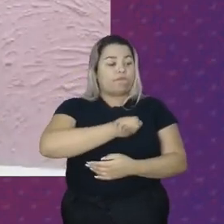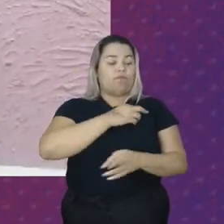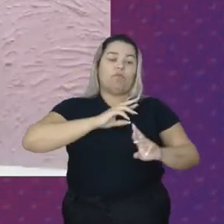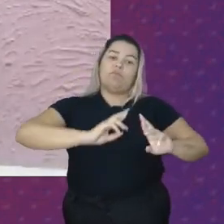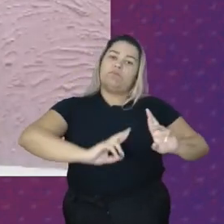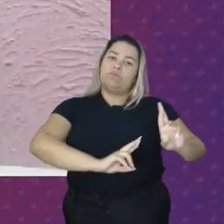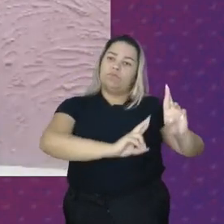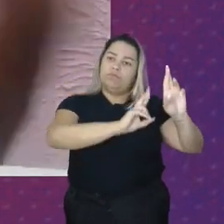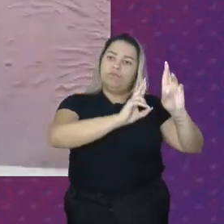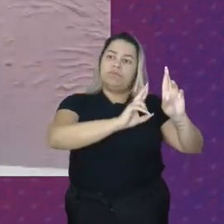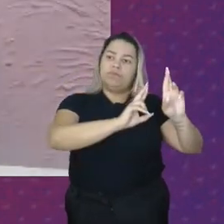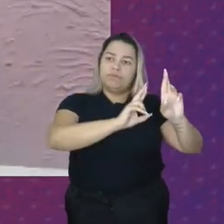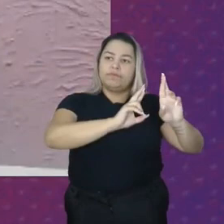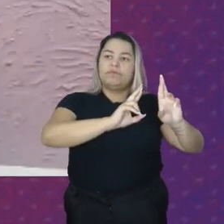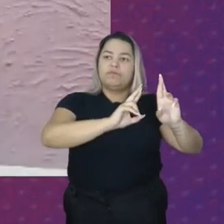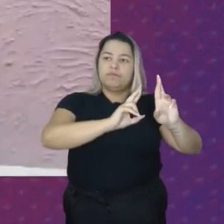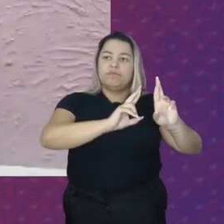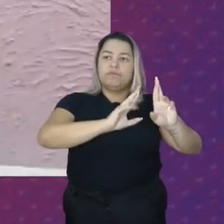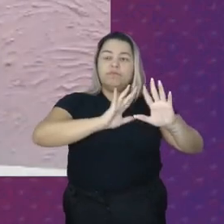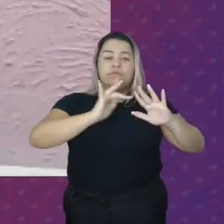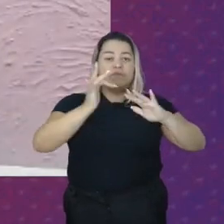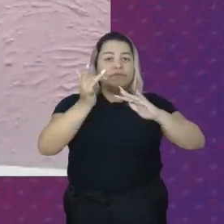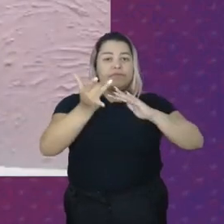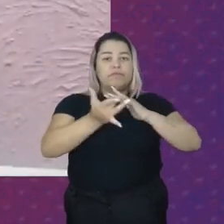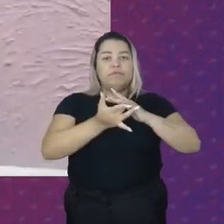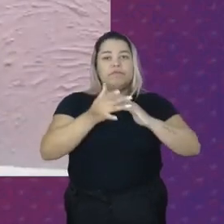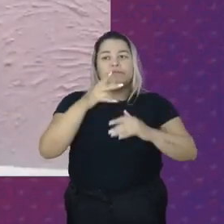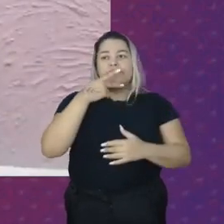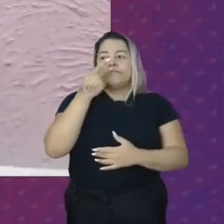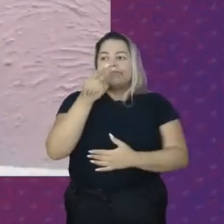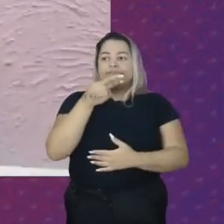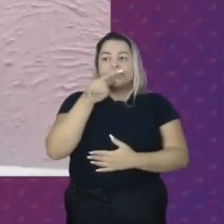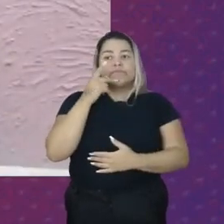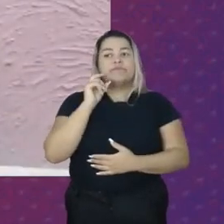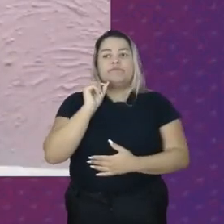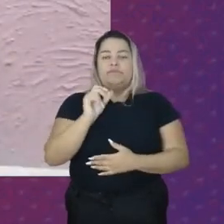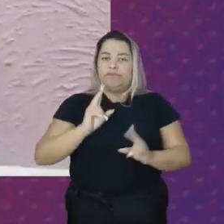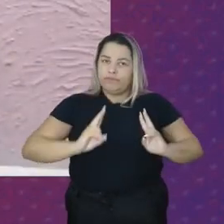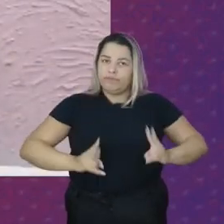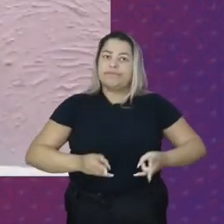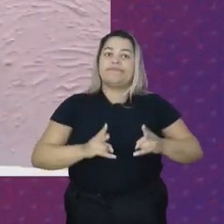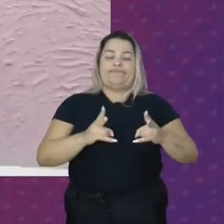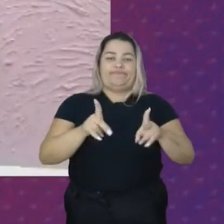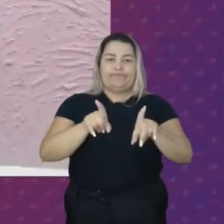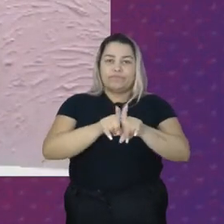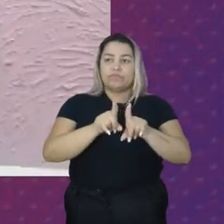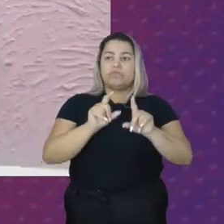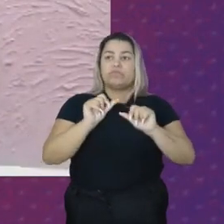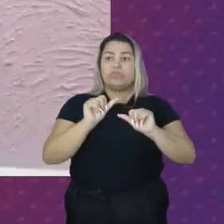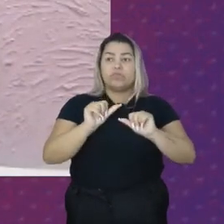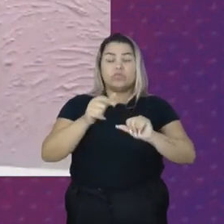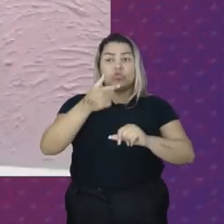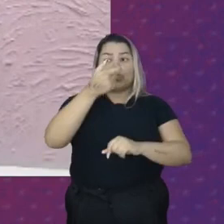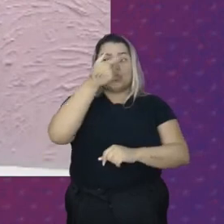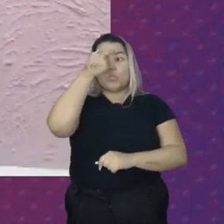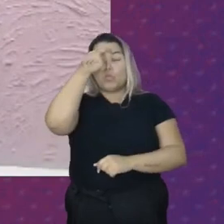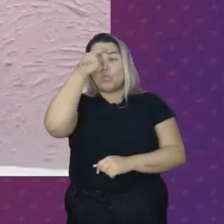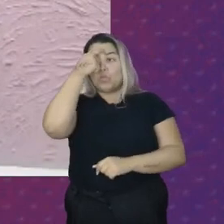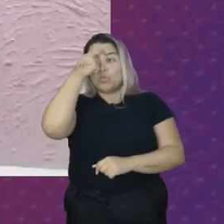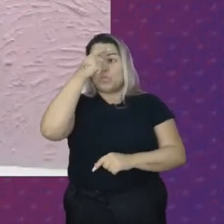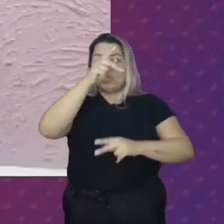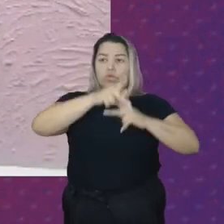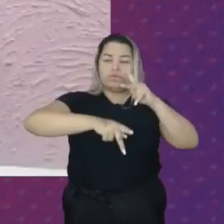esperança. Apesar da mídia, da sociedade falar, né, sempre tentar botar na cabeça do povo que